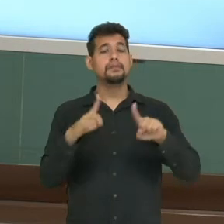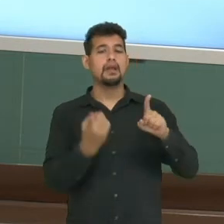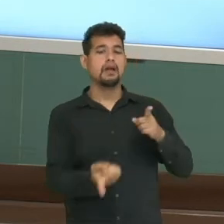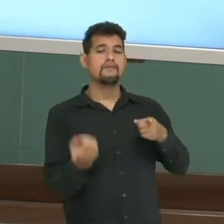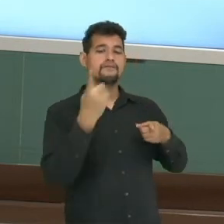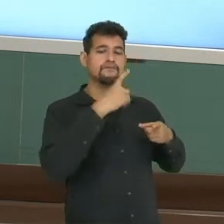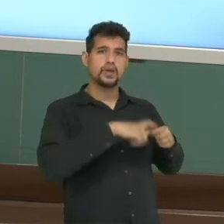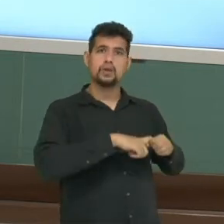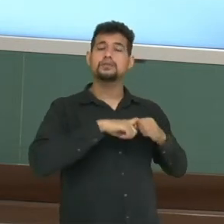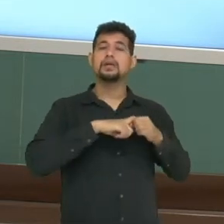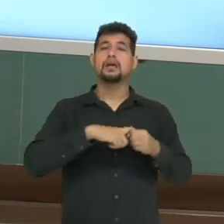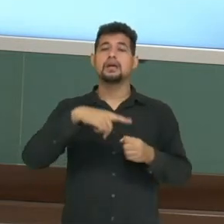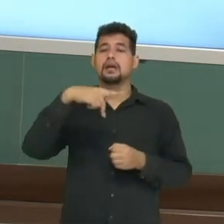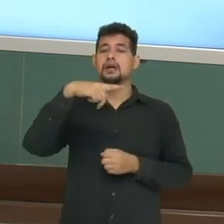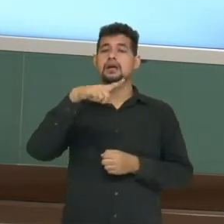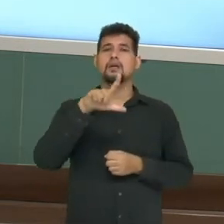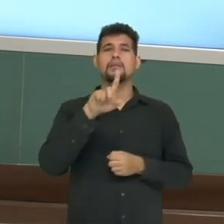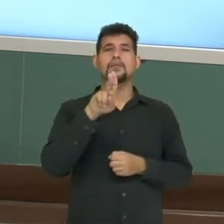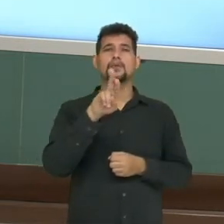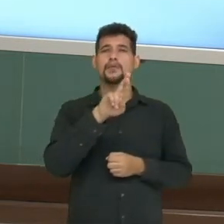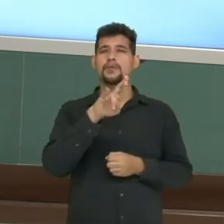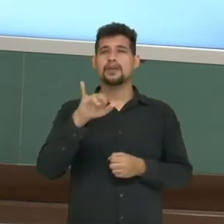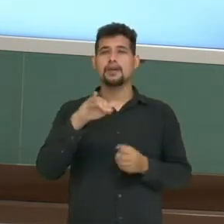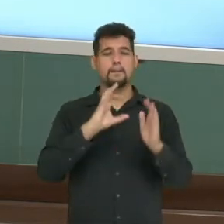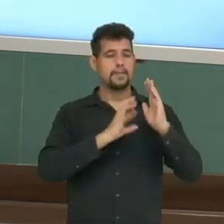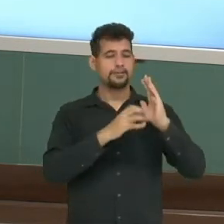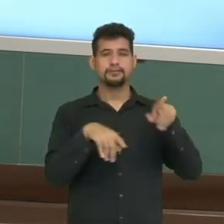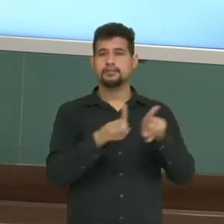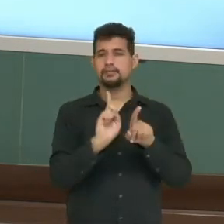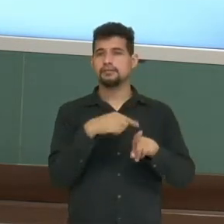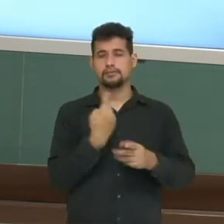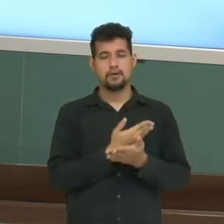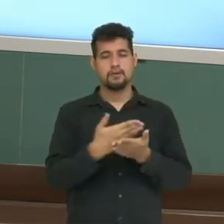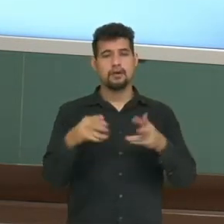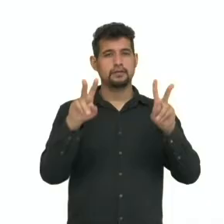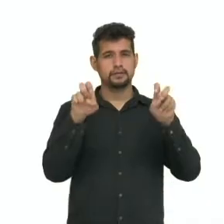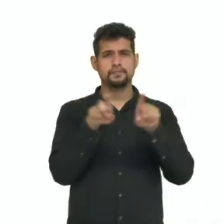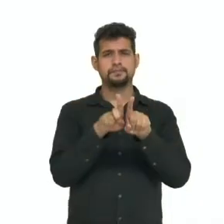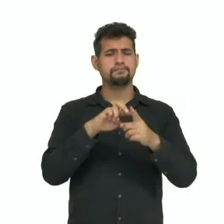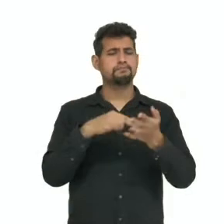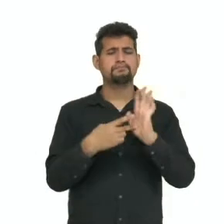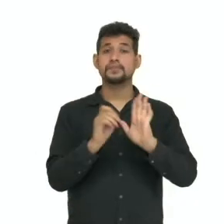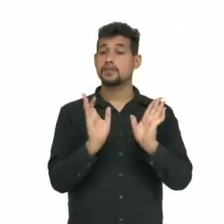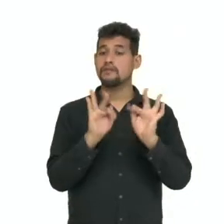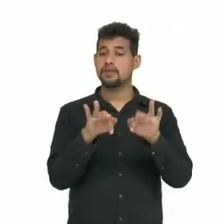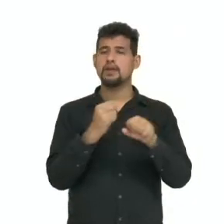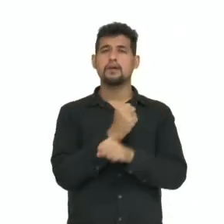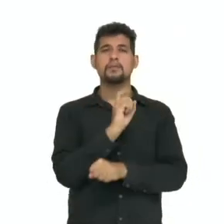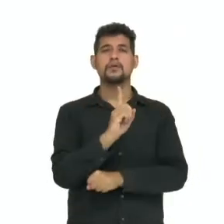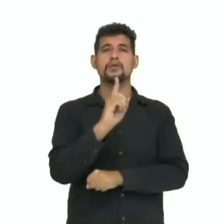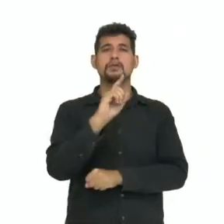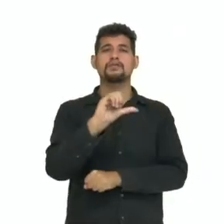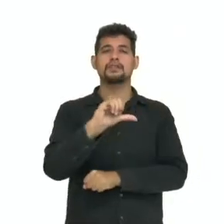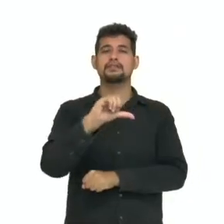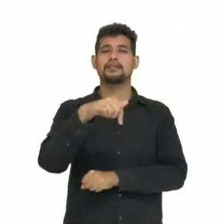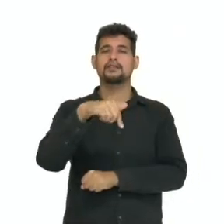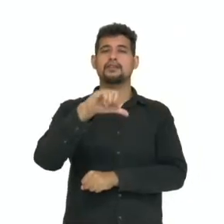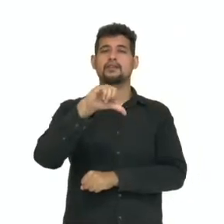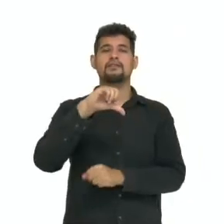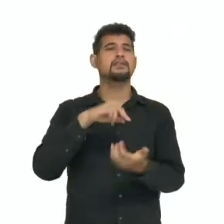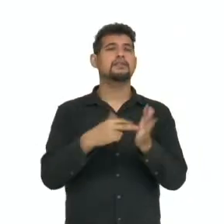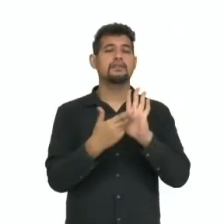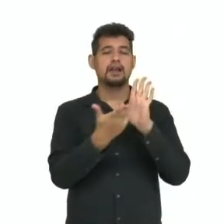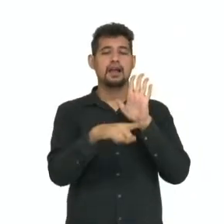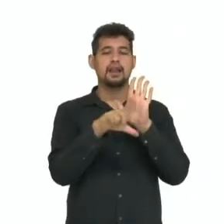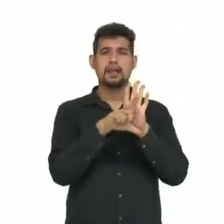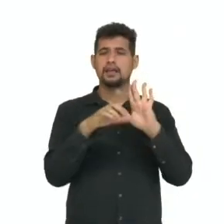ao pluripartidarismo, que nós começamos a aula falando desse assunto. No final de 1979, a lei